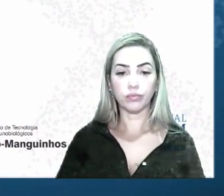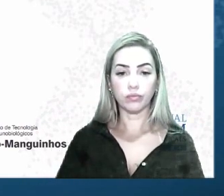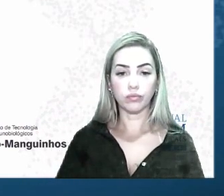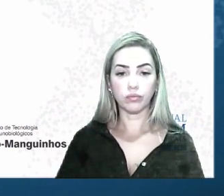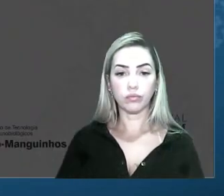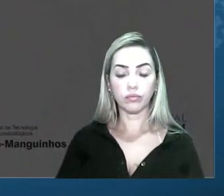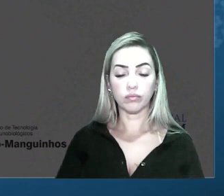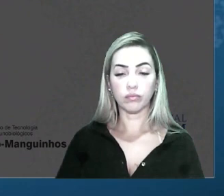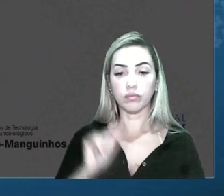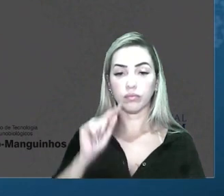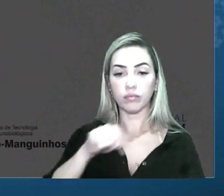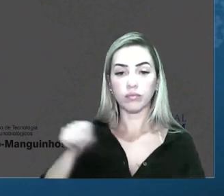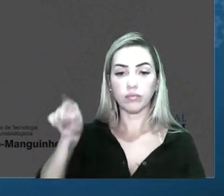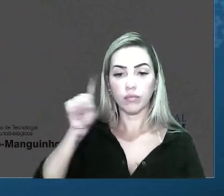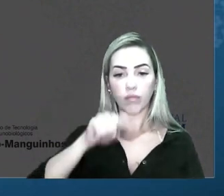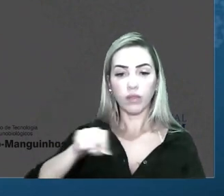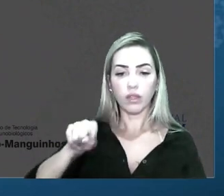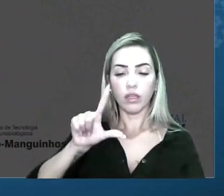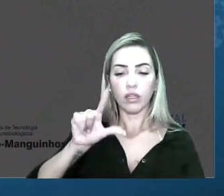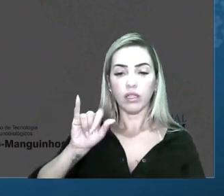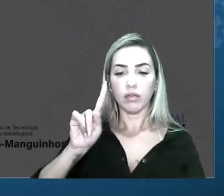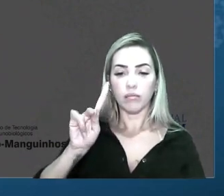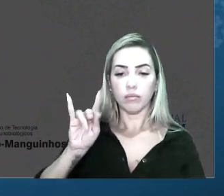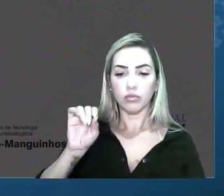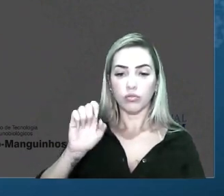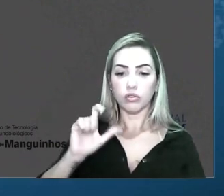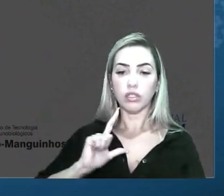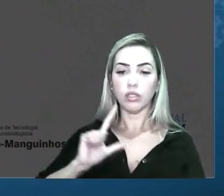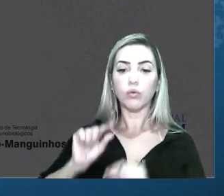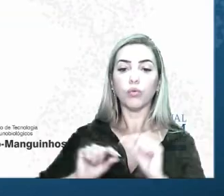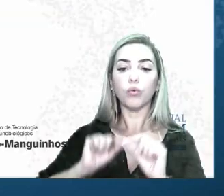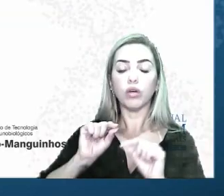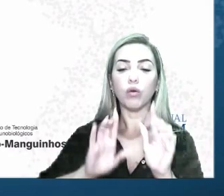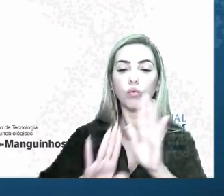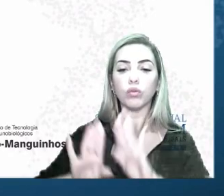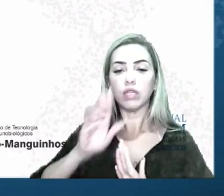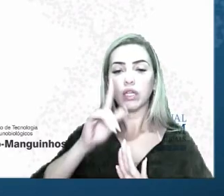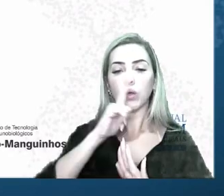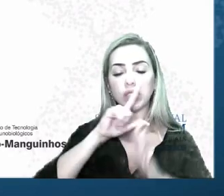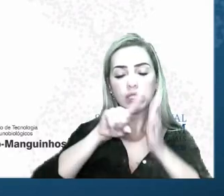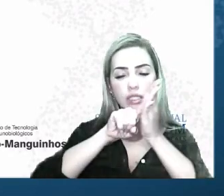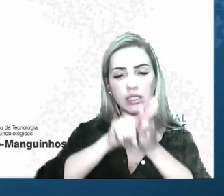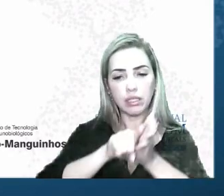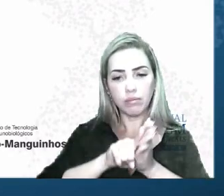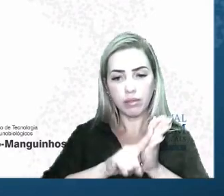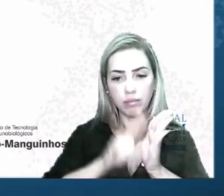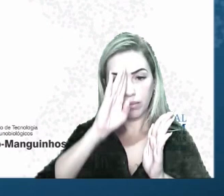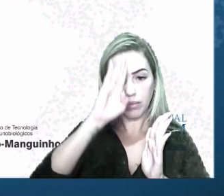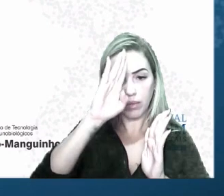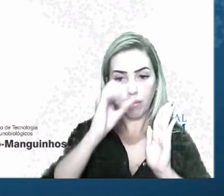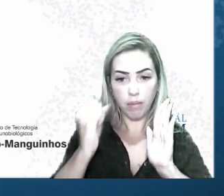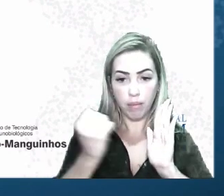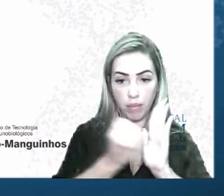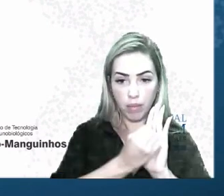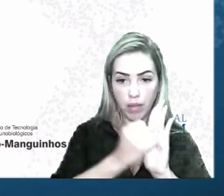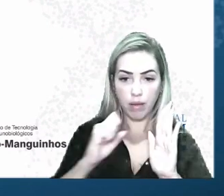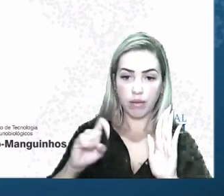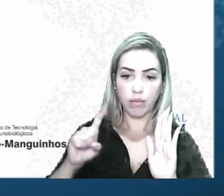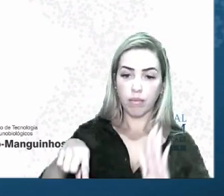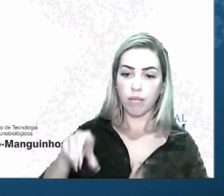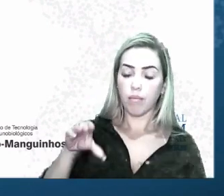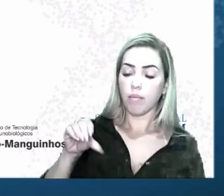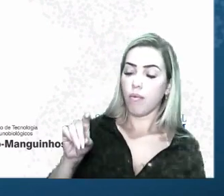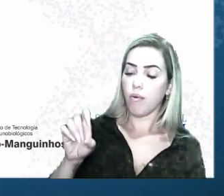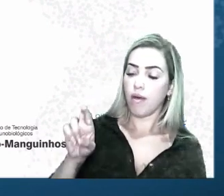Nesses lipídios ionizáveis, nós tivemos o cuidado de examinar as patentes da Moderna, que protegem